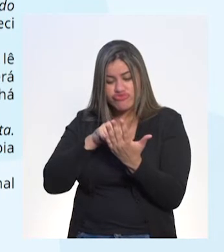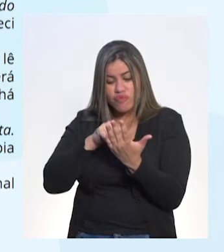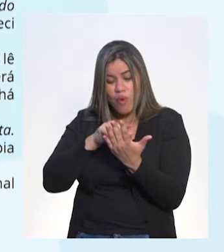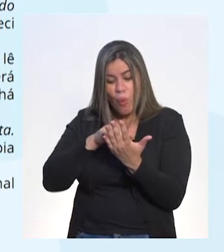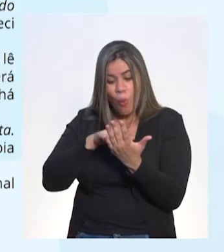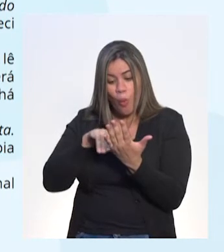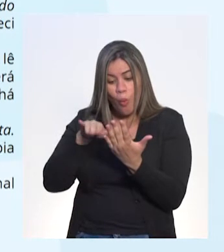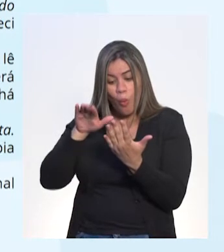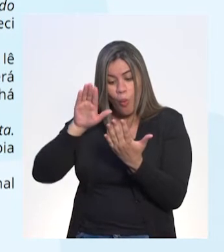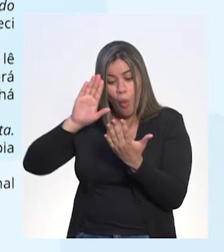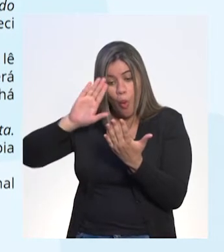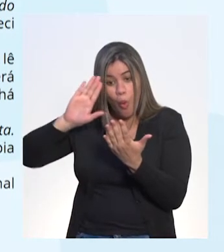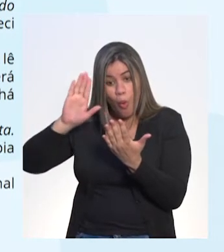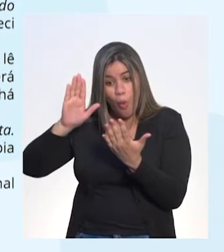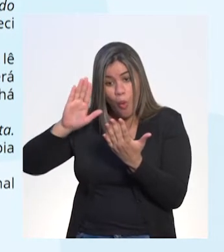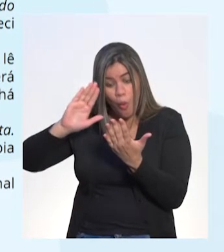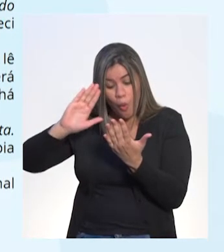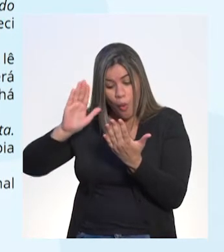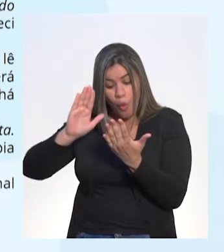Saudações.